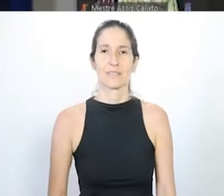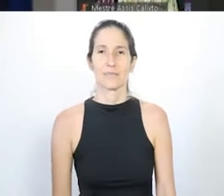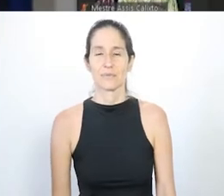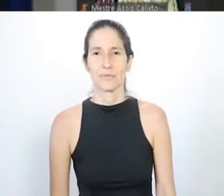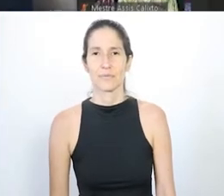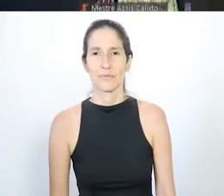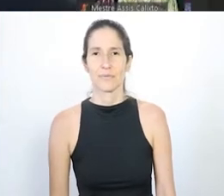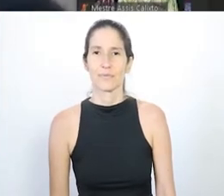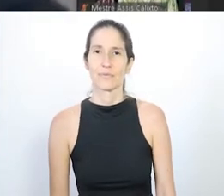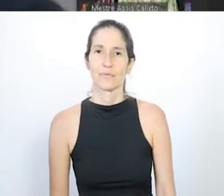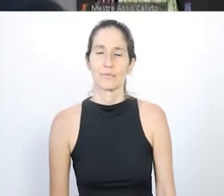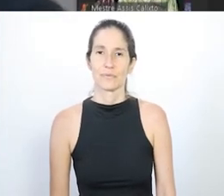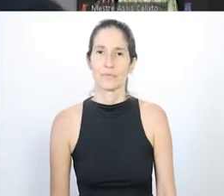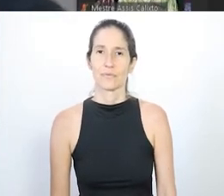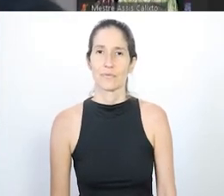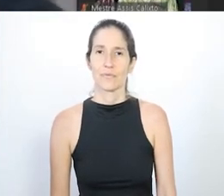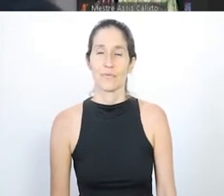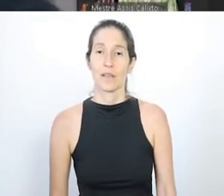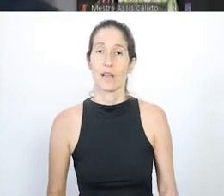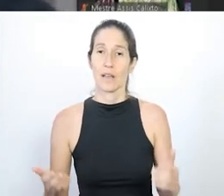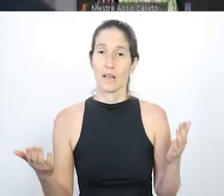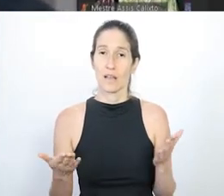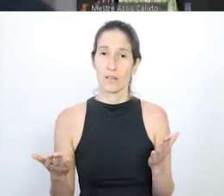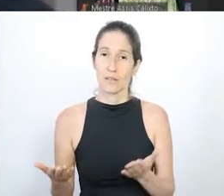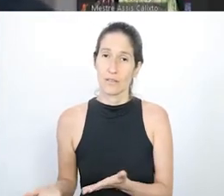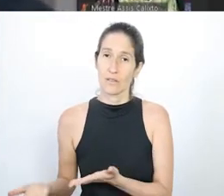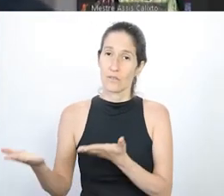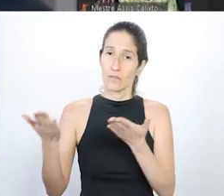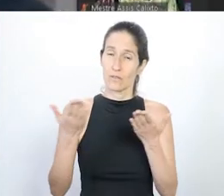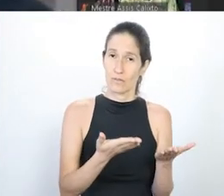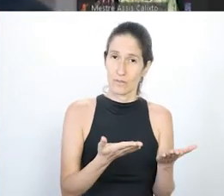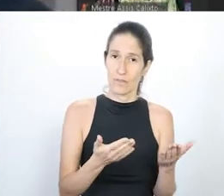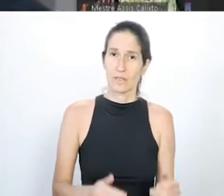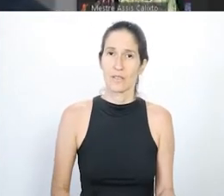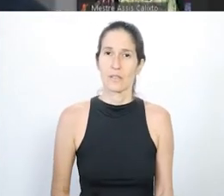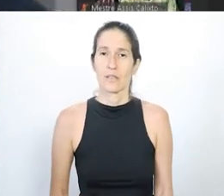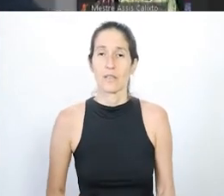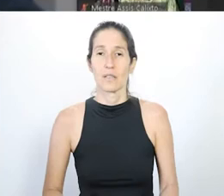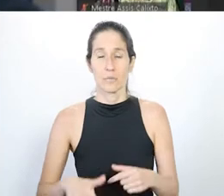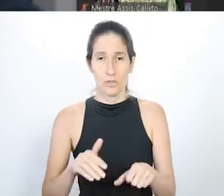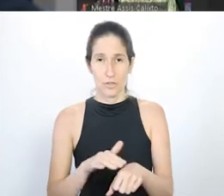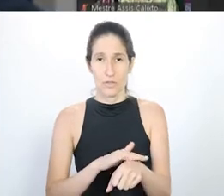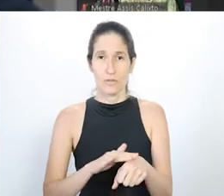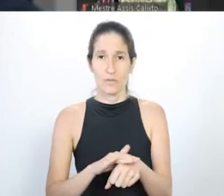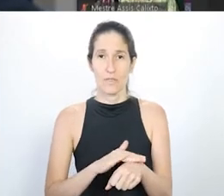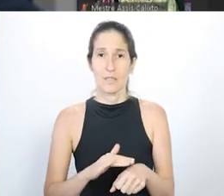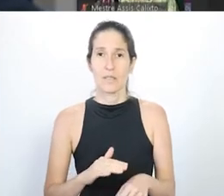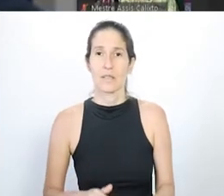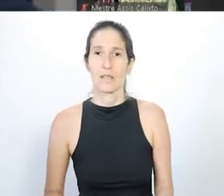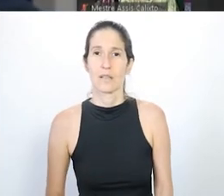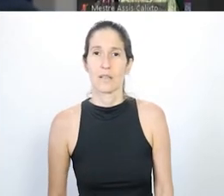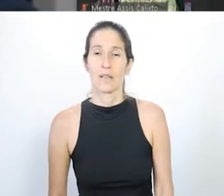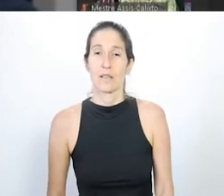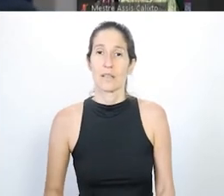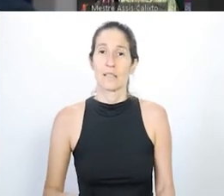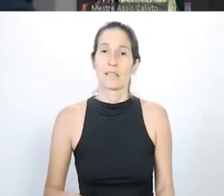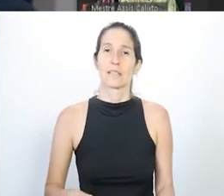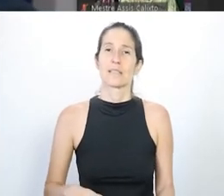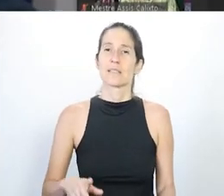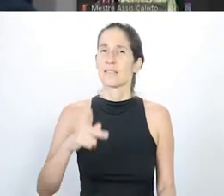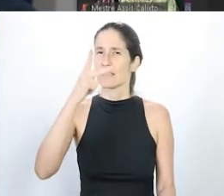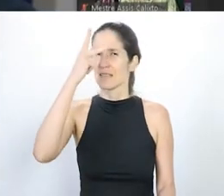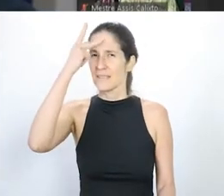eu queria agora chamar, a gente ainda vai conversar aqui, porque é o seguinte, a gente tem uma esfera na ponta da língua, se deixar a gente conversa até